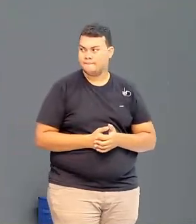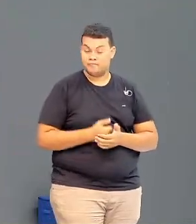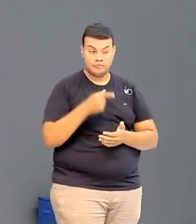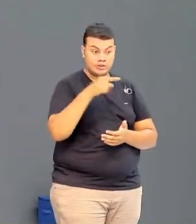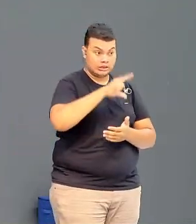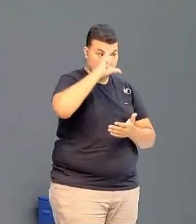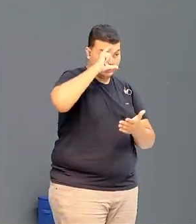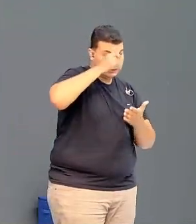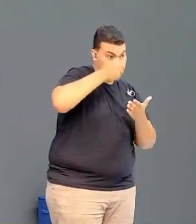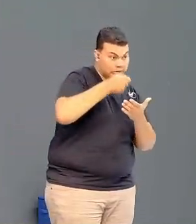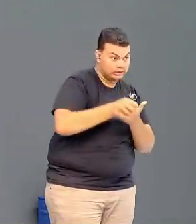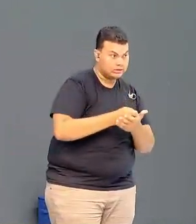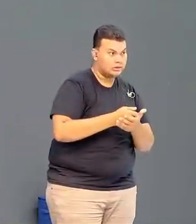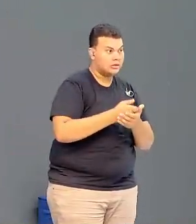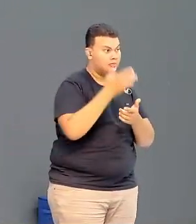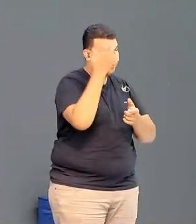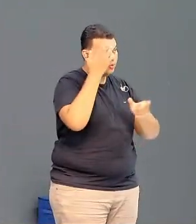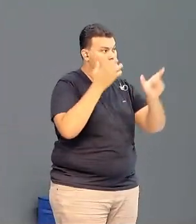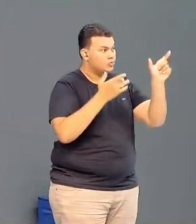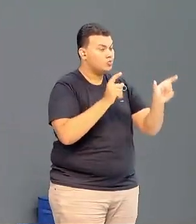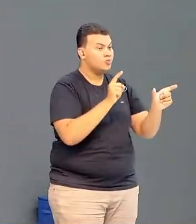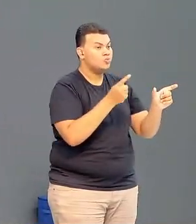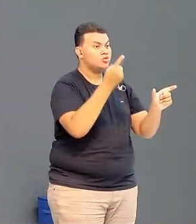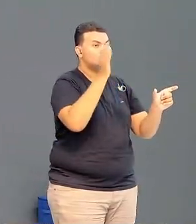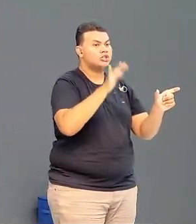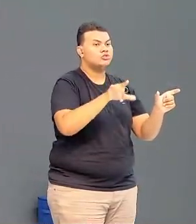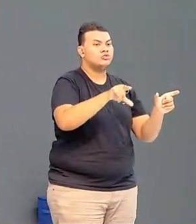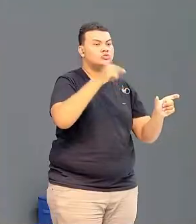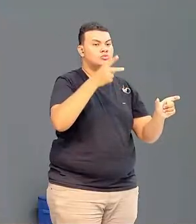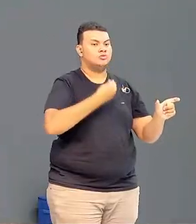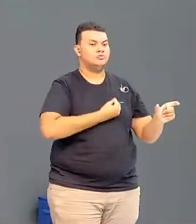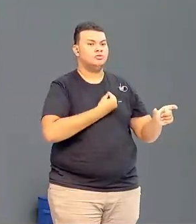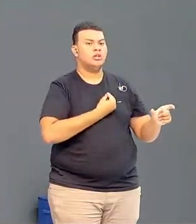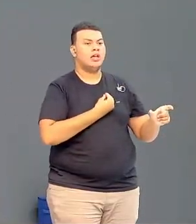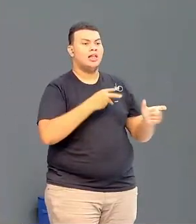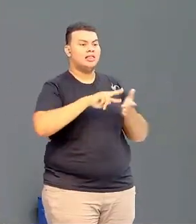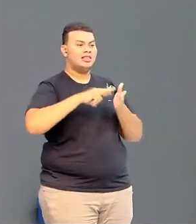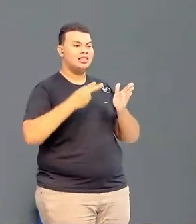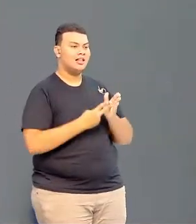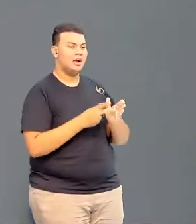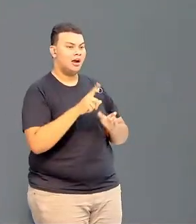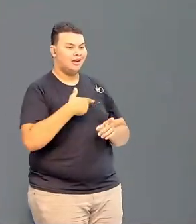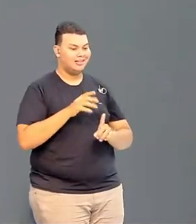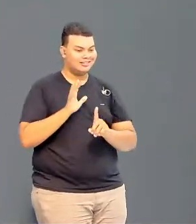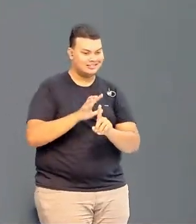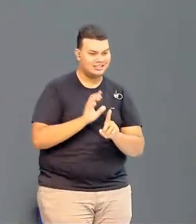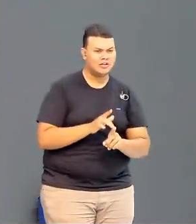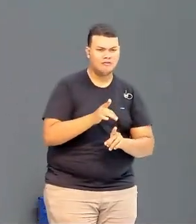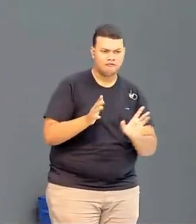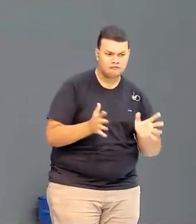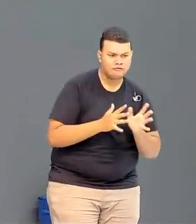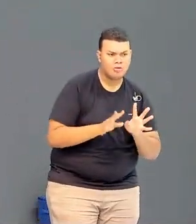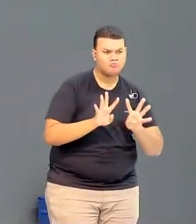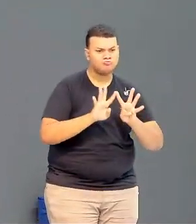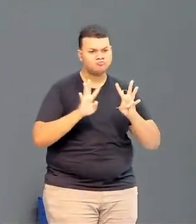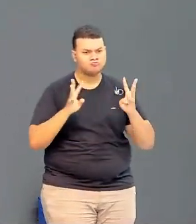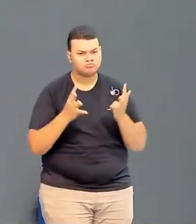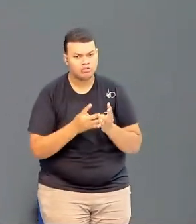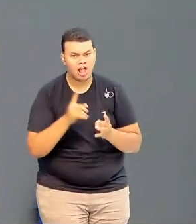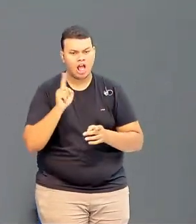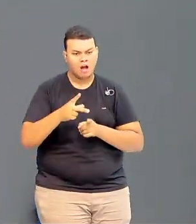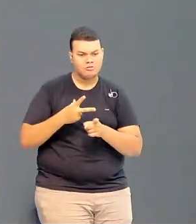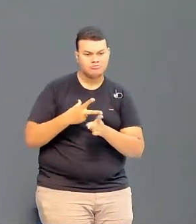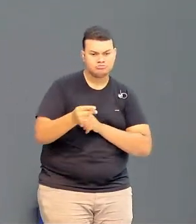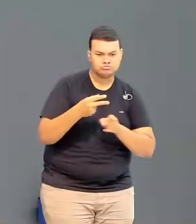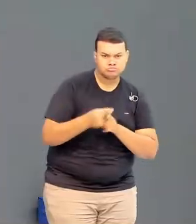Um decreto que alguém estabeleceu sobre a sua vida. Isso, meu irmão, cria uma fortaleza de um poderio